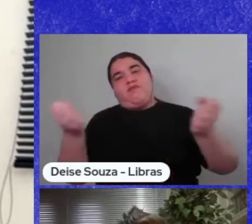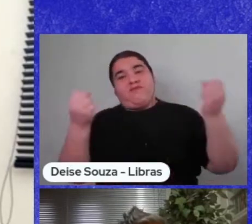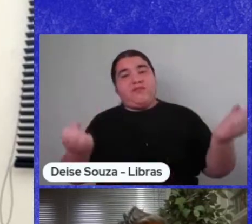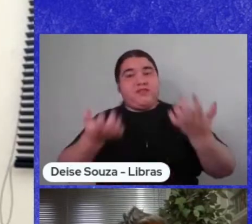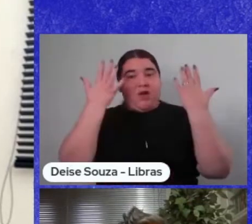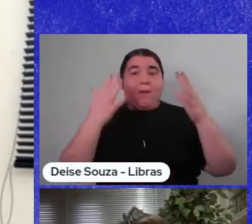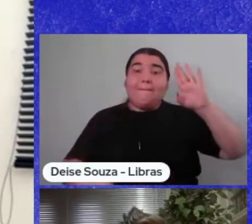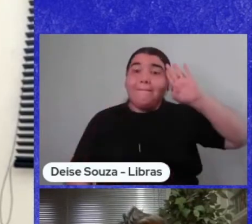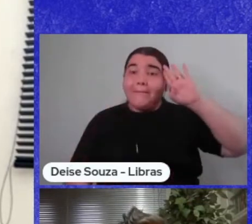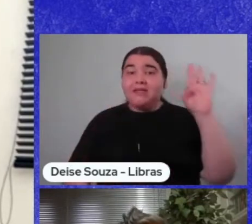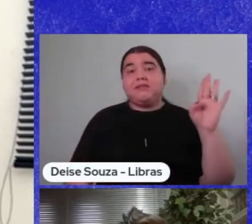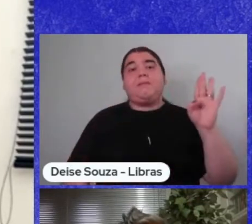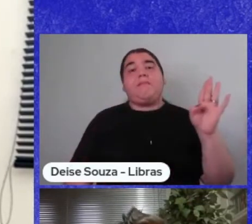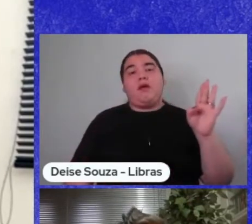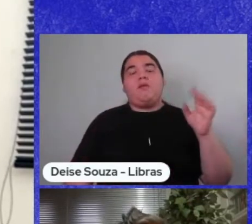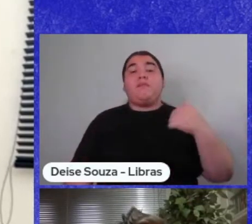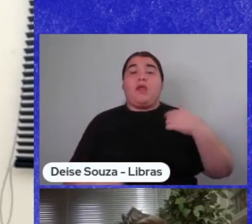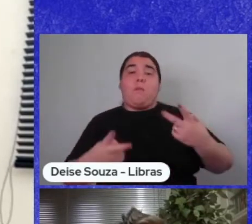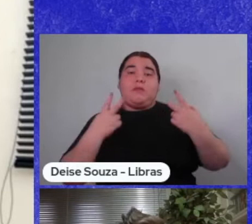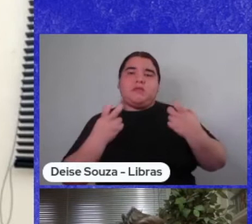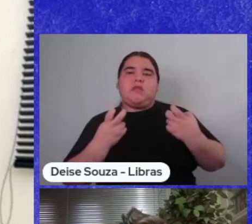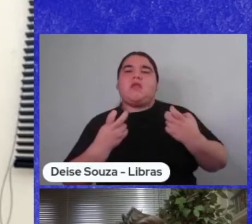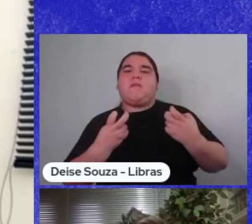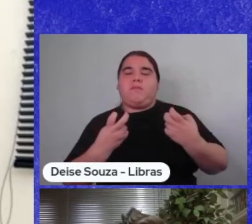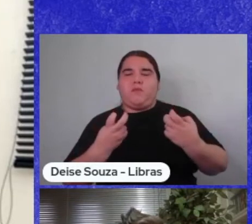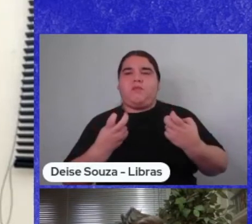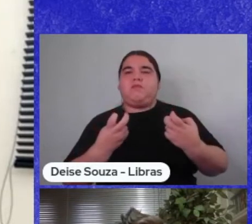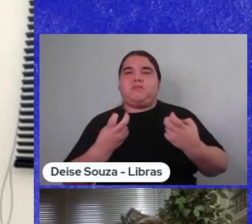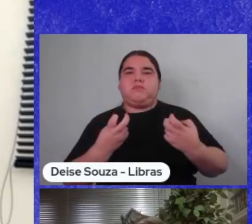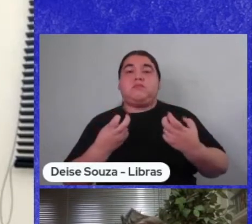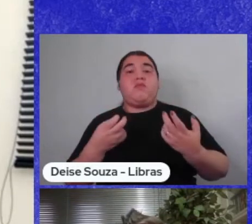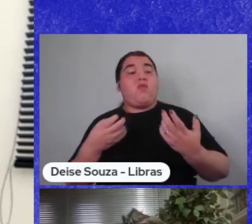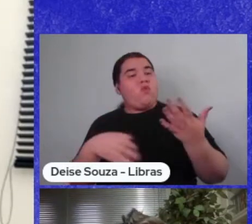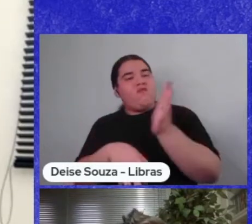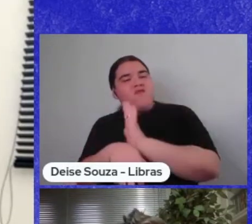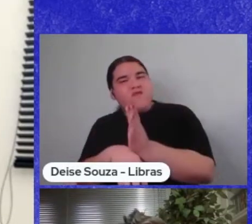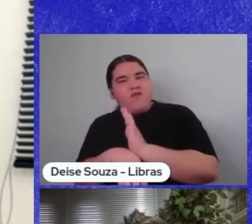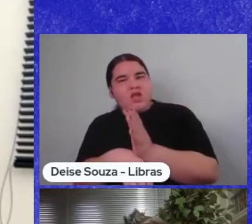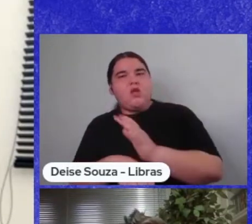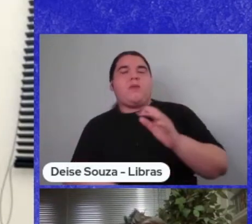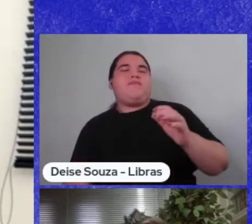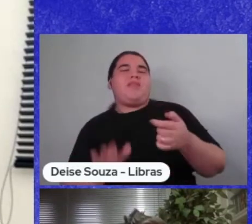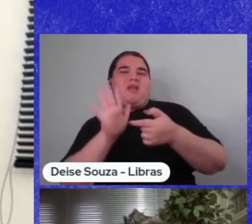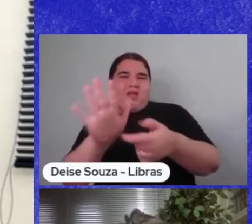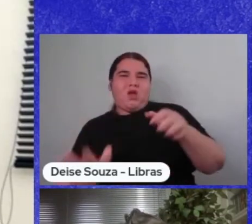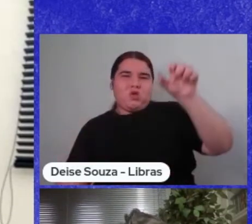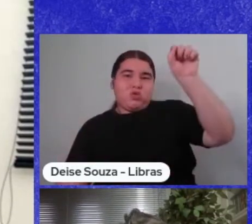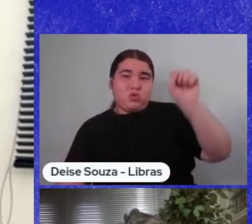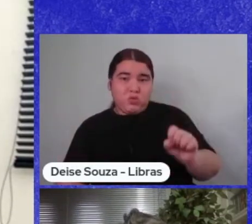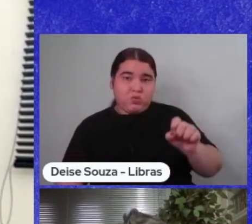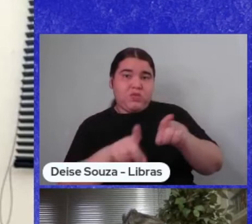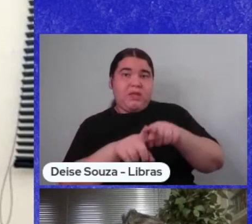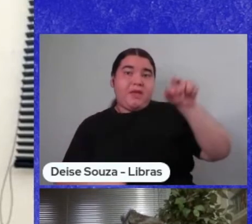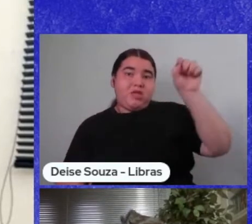quando... Eu percebo que lá nos filmes, quando a gente exibia no Sul e Sudeste, as pessoas, quando